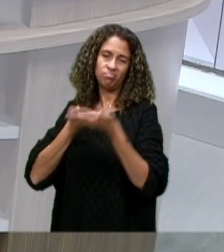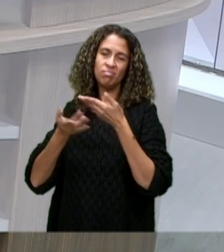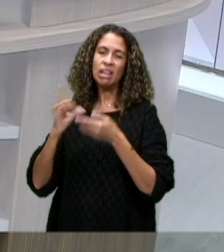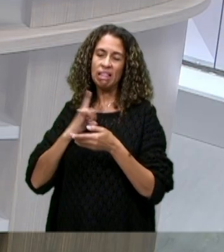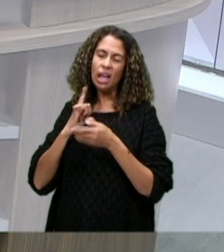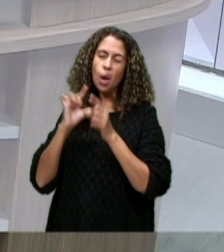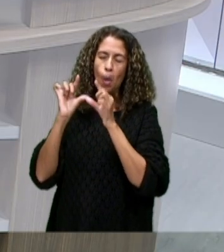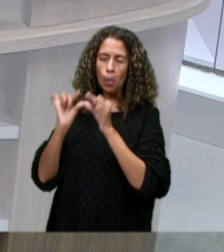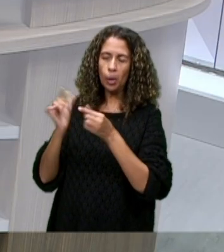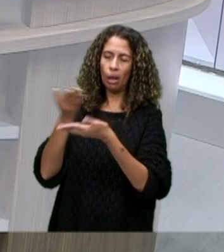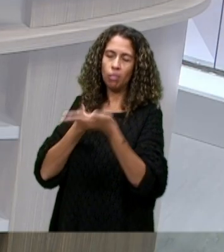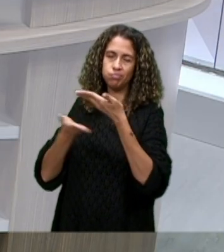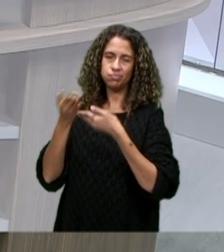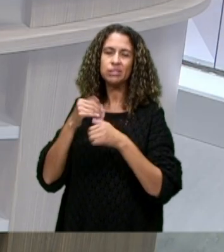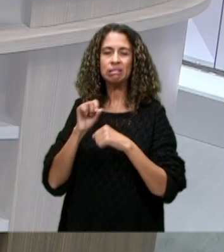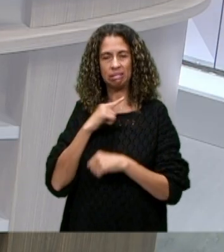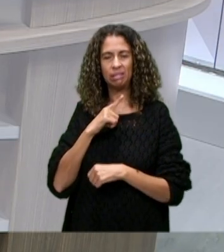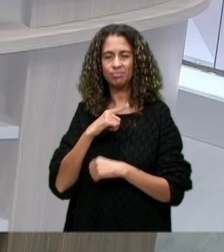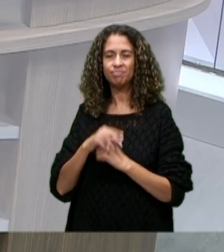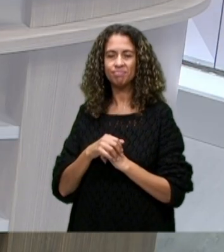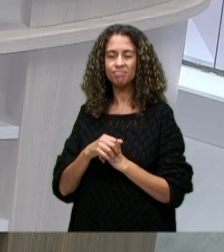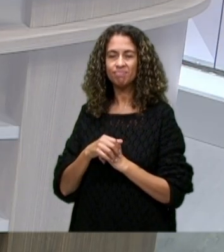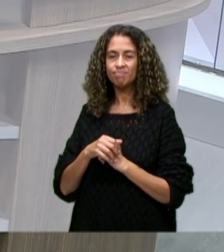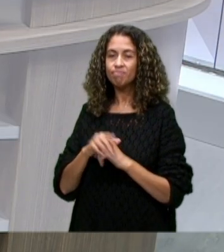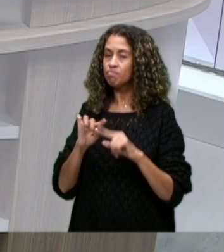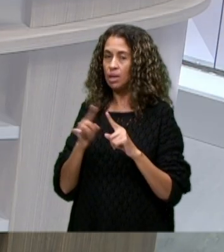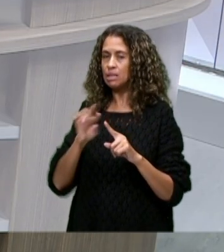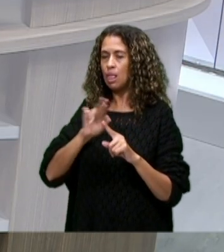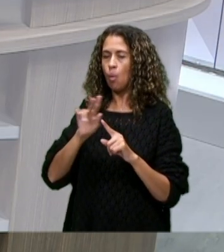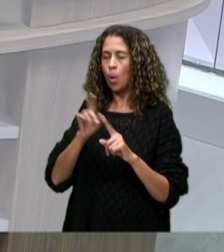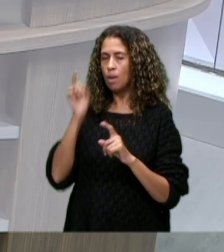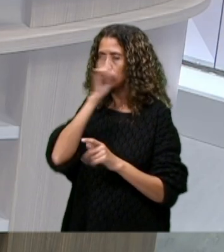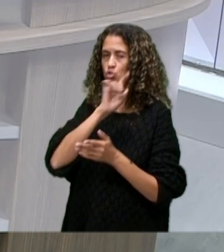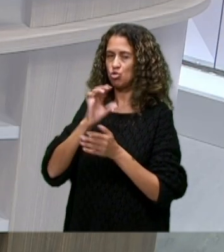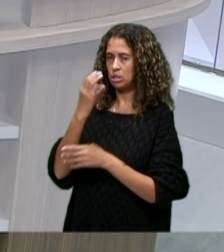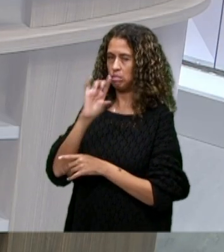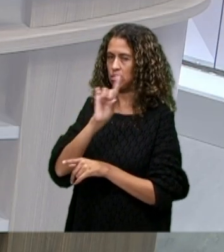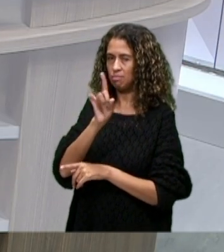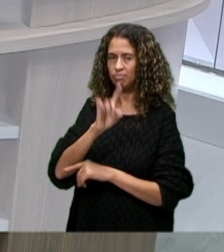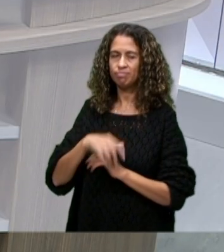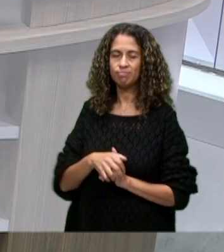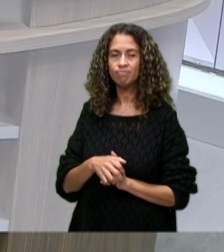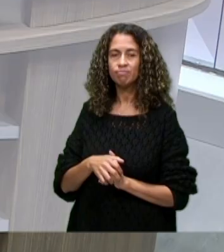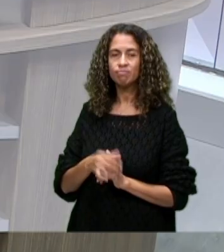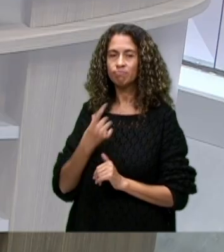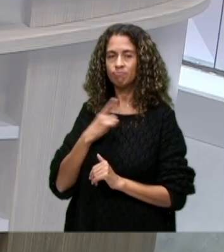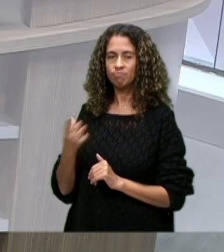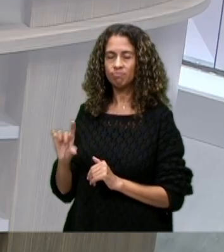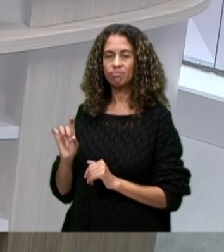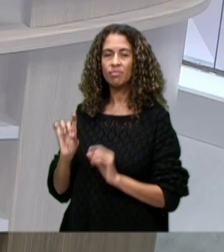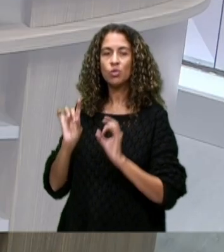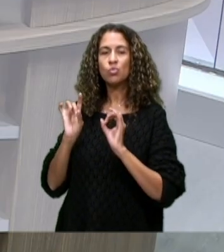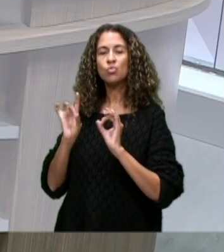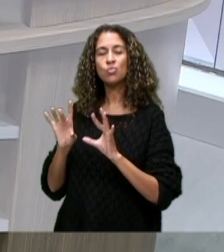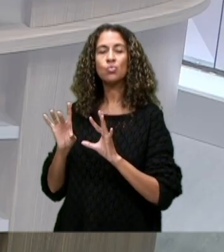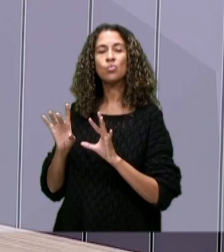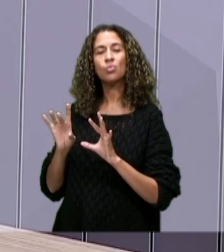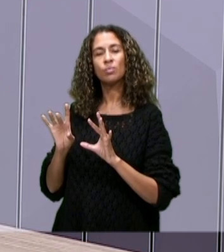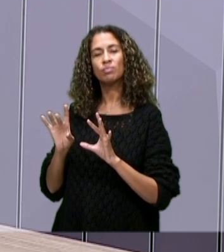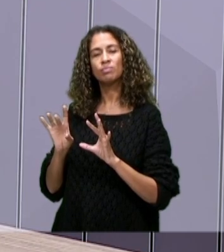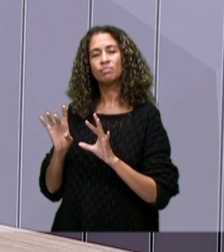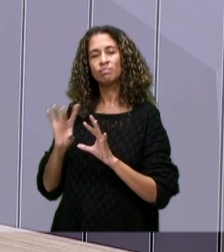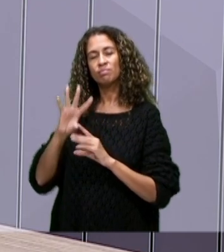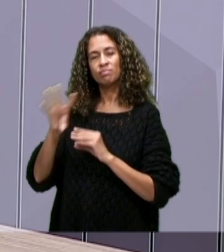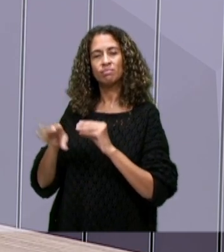mínima, mas tem. Então, mas não tem ficção científica no terceiro livro. Não tem ficção científica, tem só o